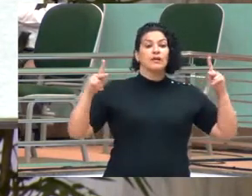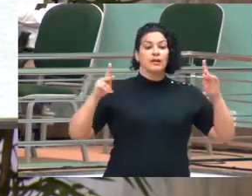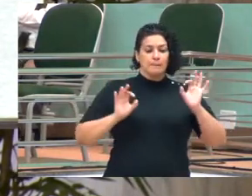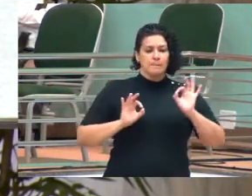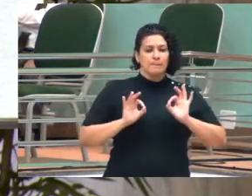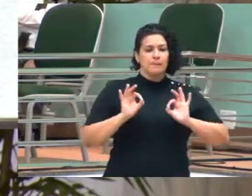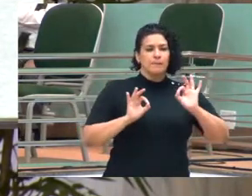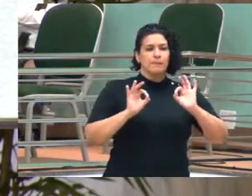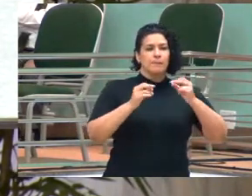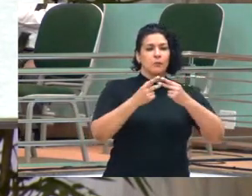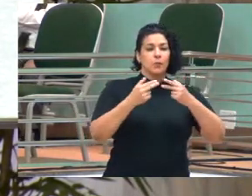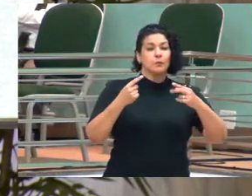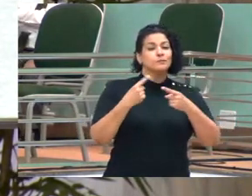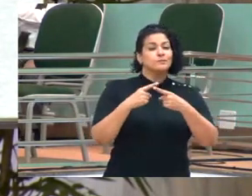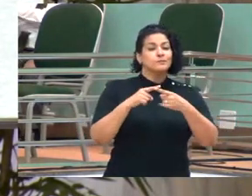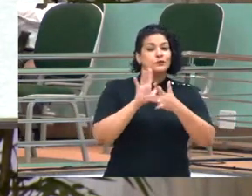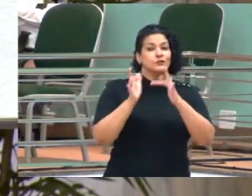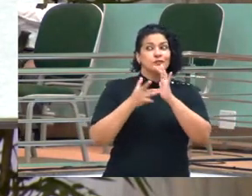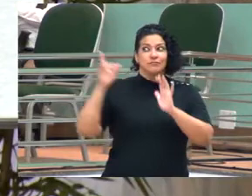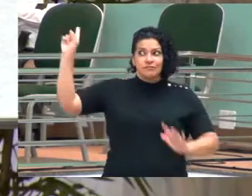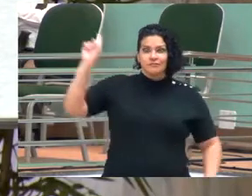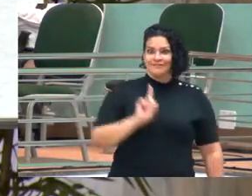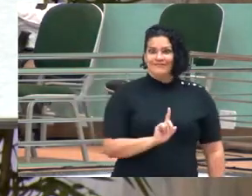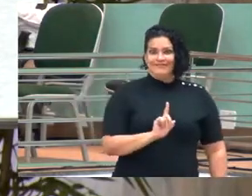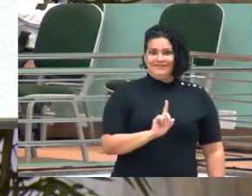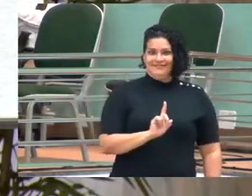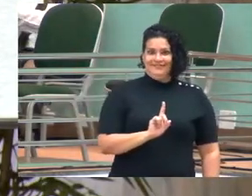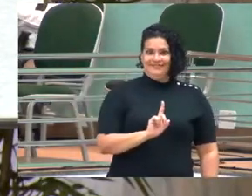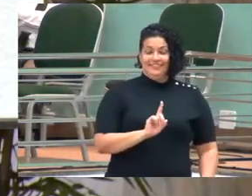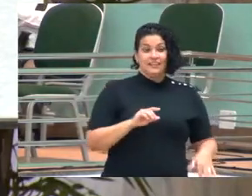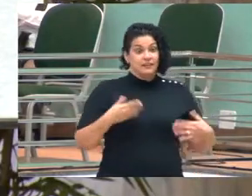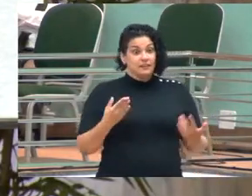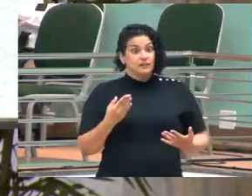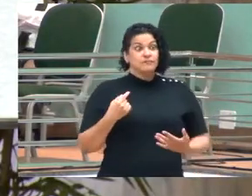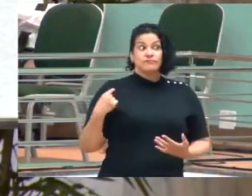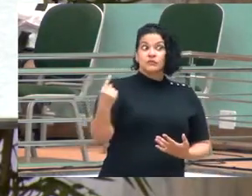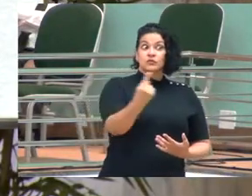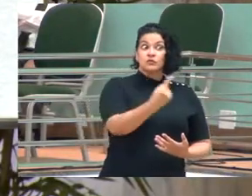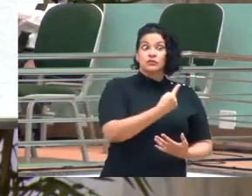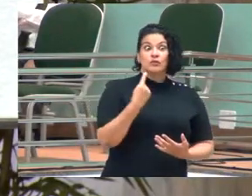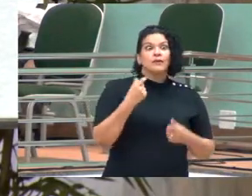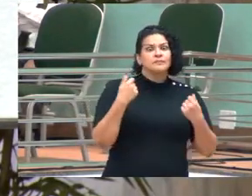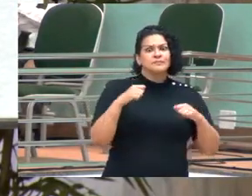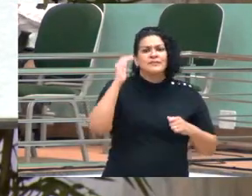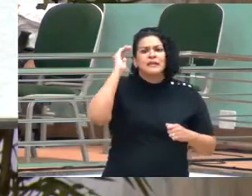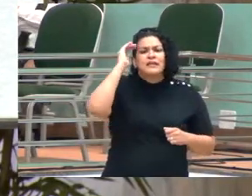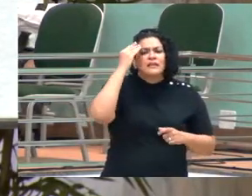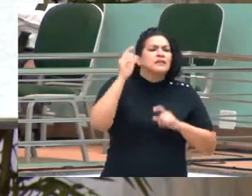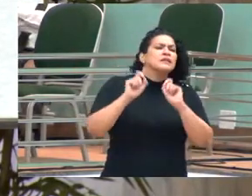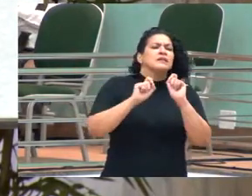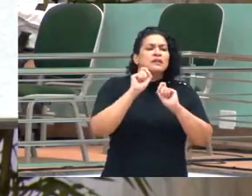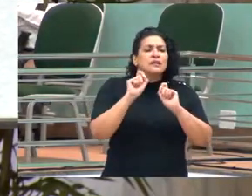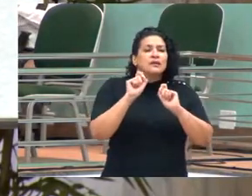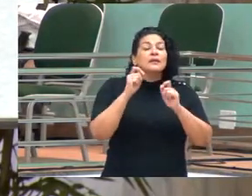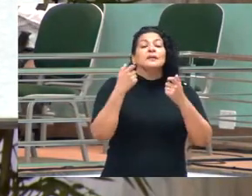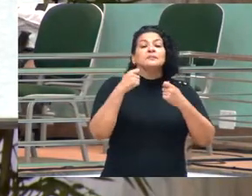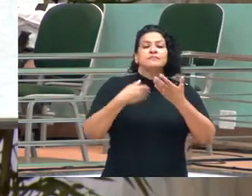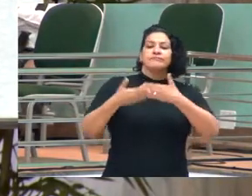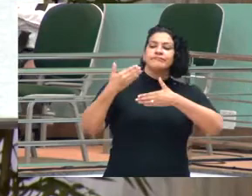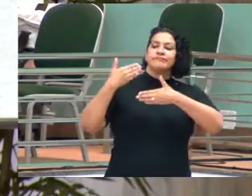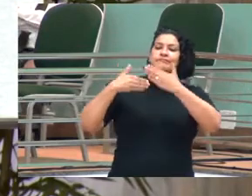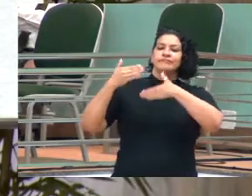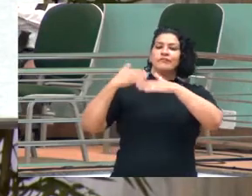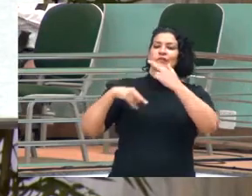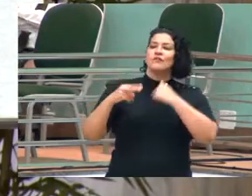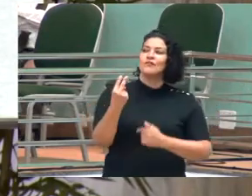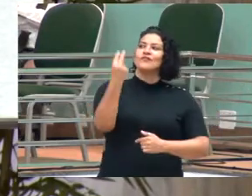o caminho. Mas para entender tudo isso, devemos voltar alguns anos atrás e ver o que aconteceu